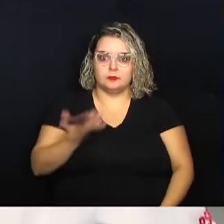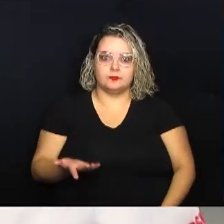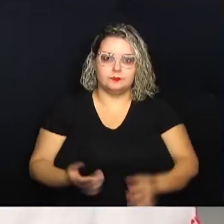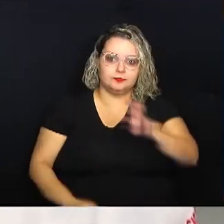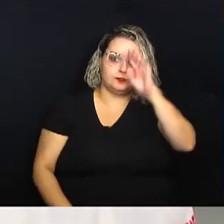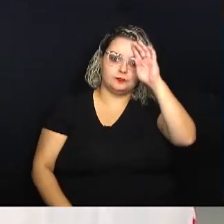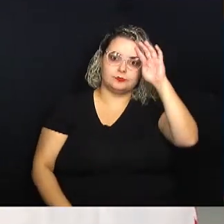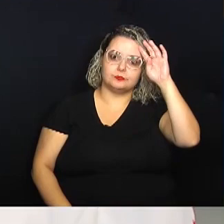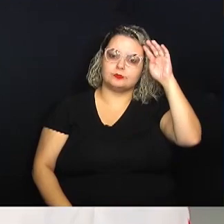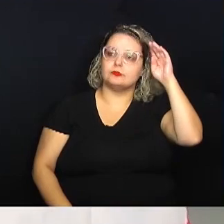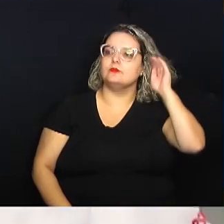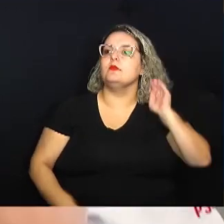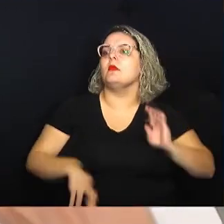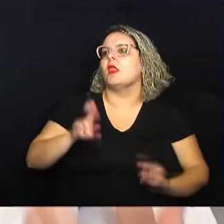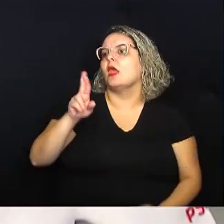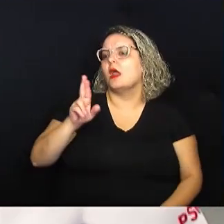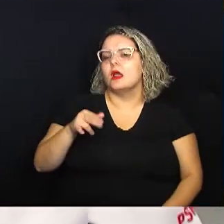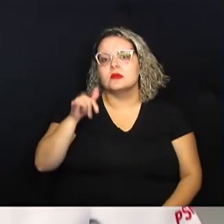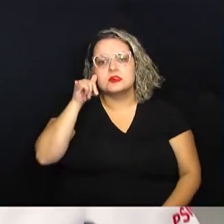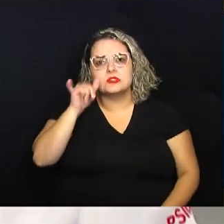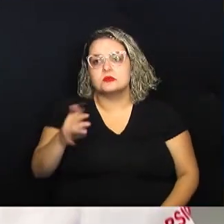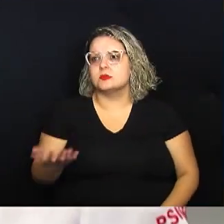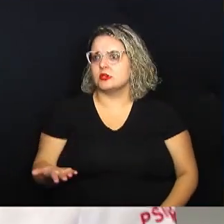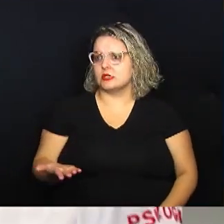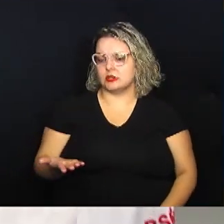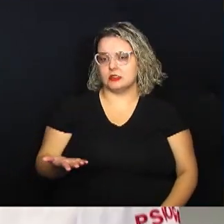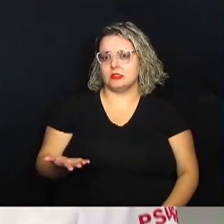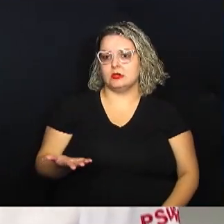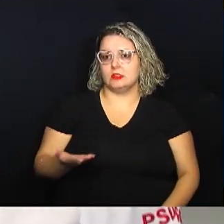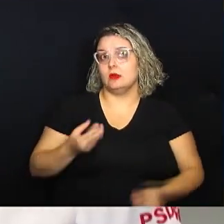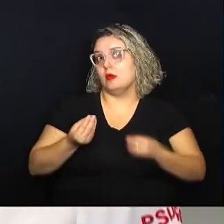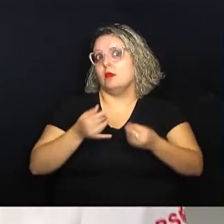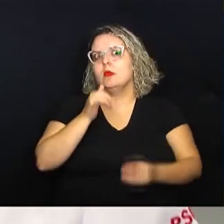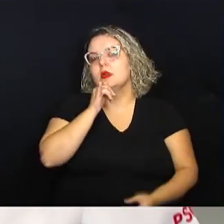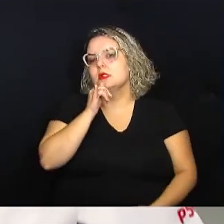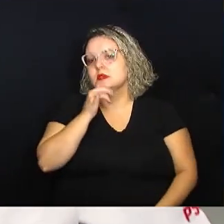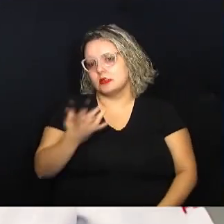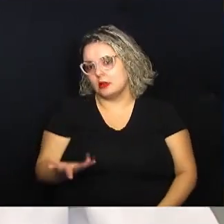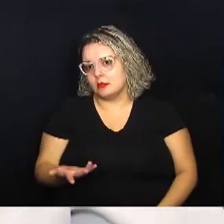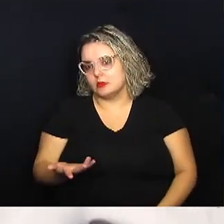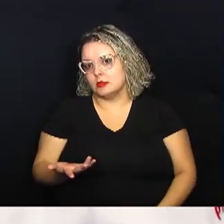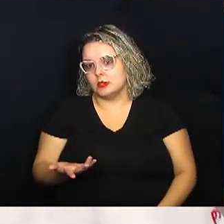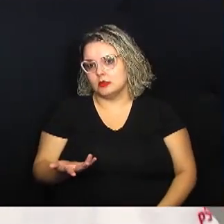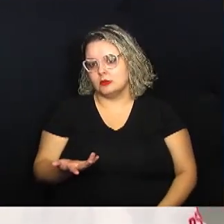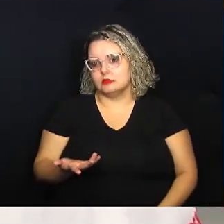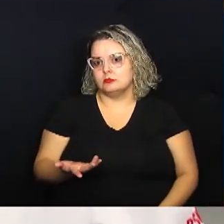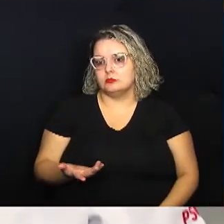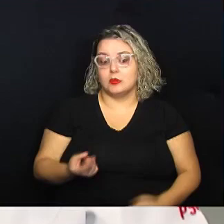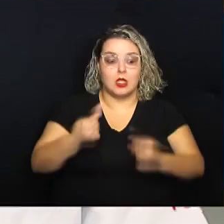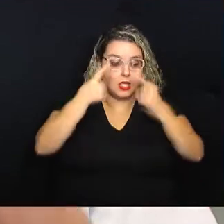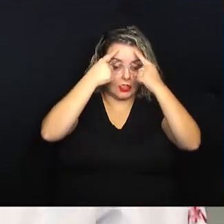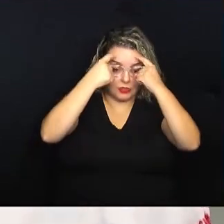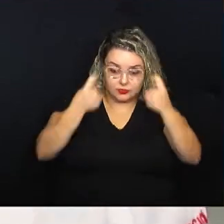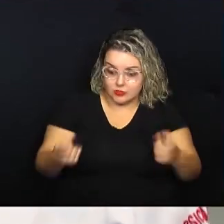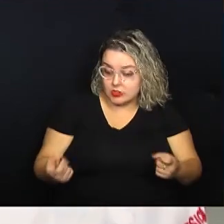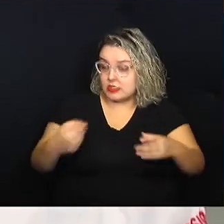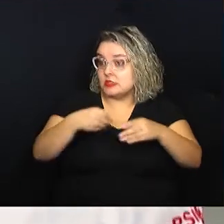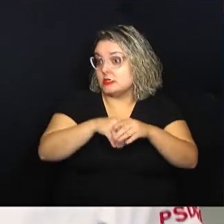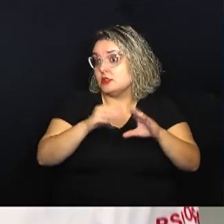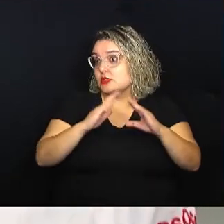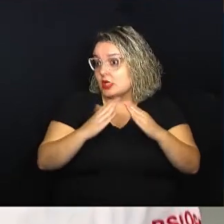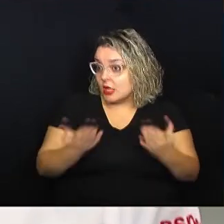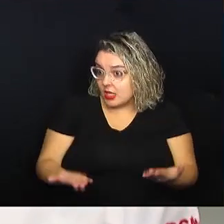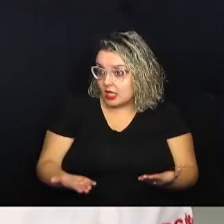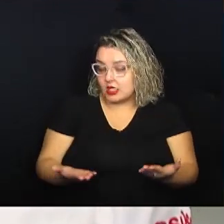Fatores assim de prevenção, como a questão de violência doméstica, porque ter